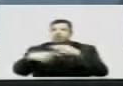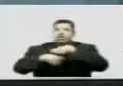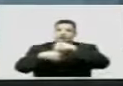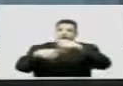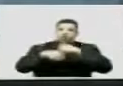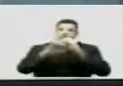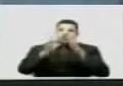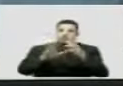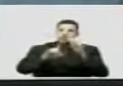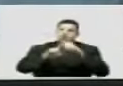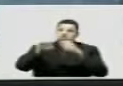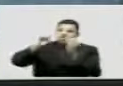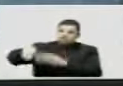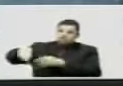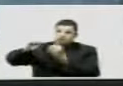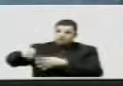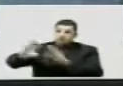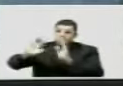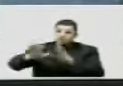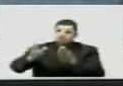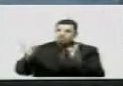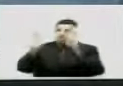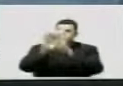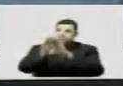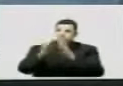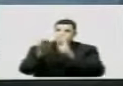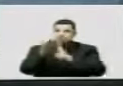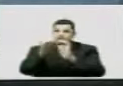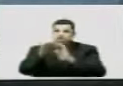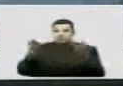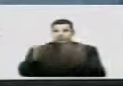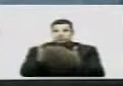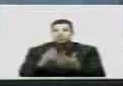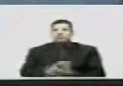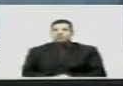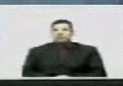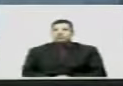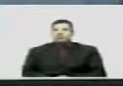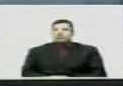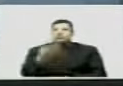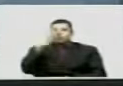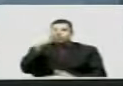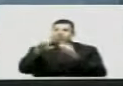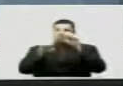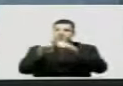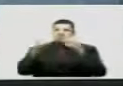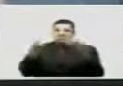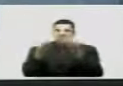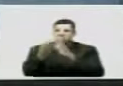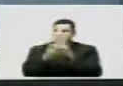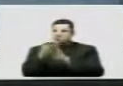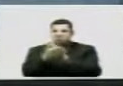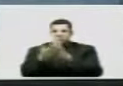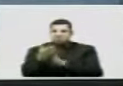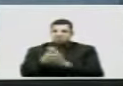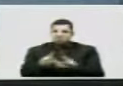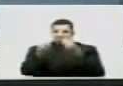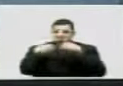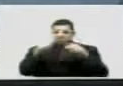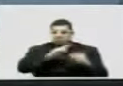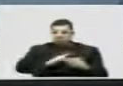já estamos em setembro e já fechou a folha de setembro hoje. 4 meses. Não me venha